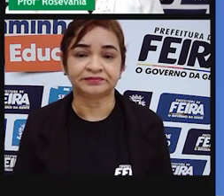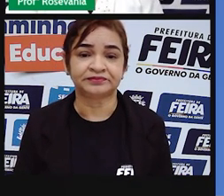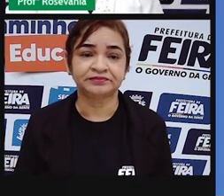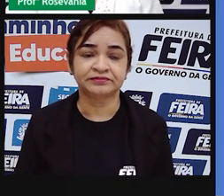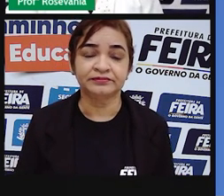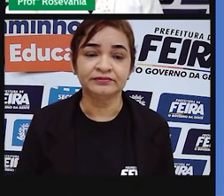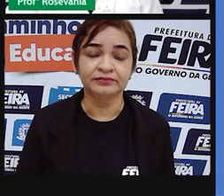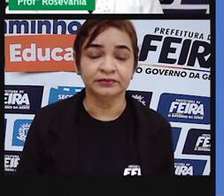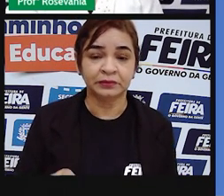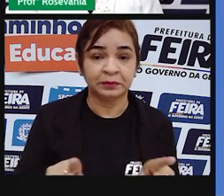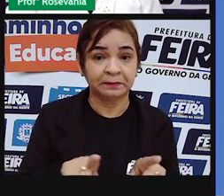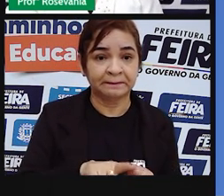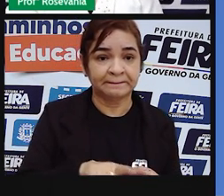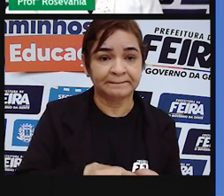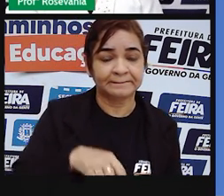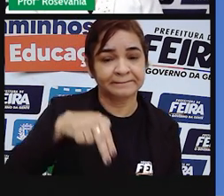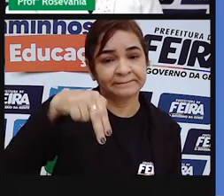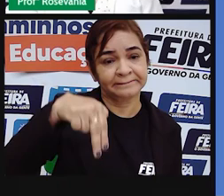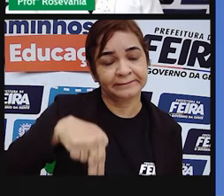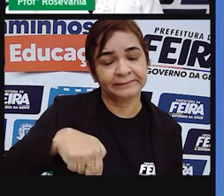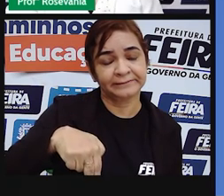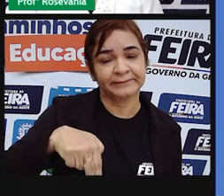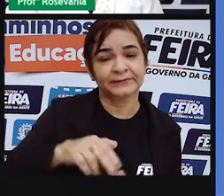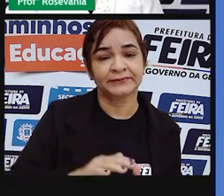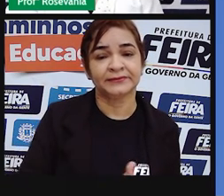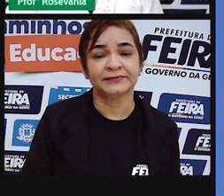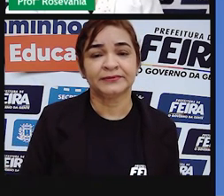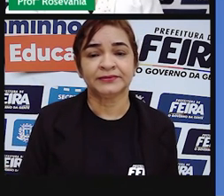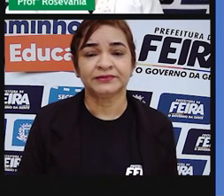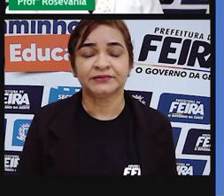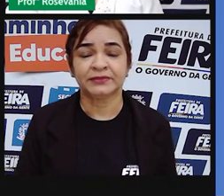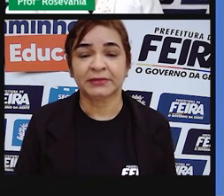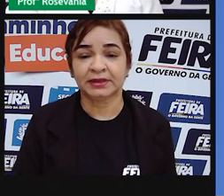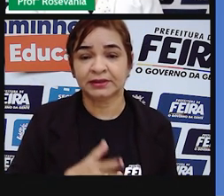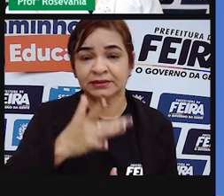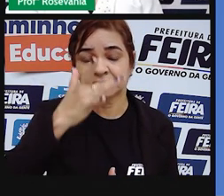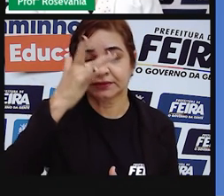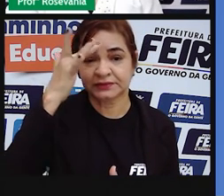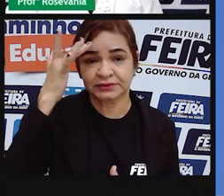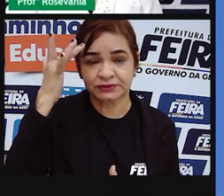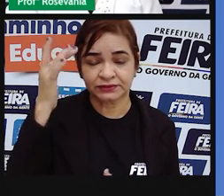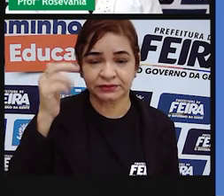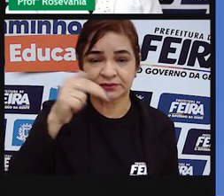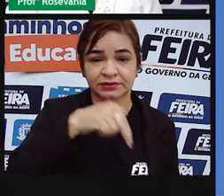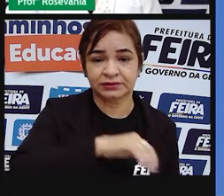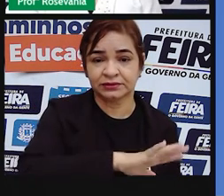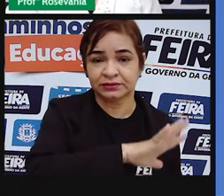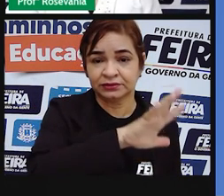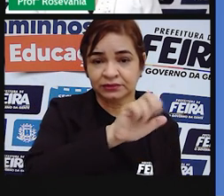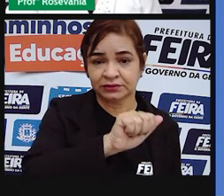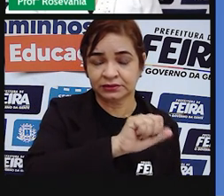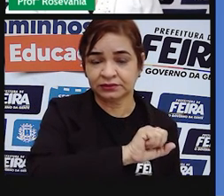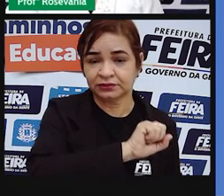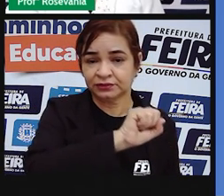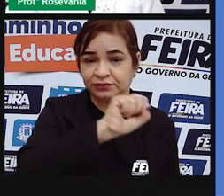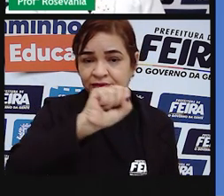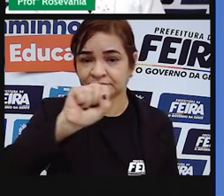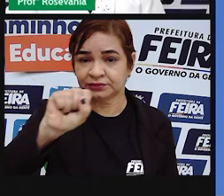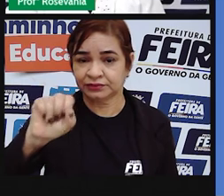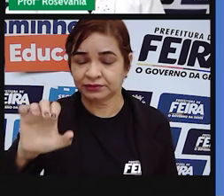algumas correntes indo para a região norte, e, no caso, os que saíram da região nordeste foram para a região